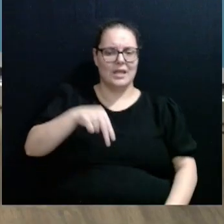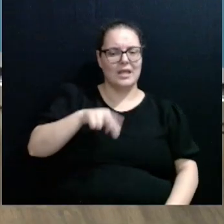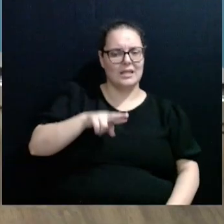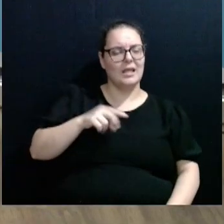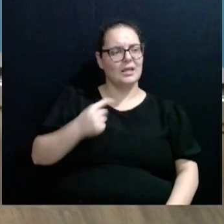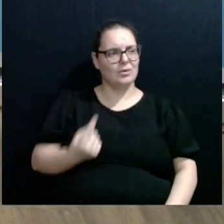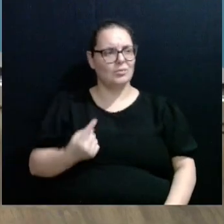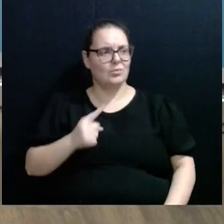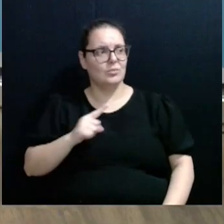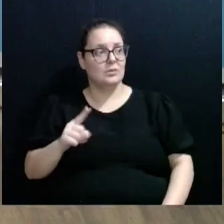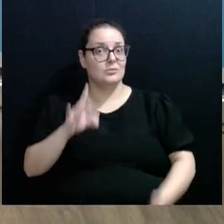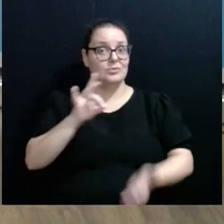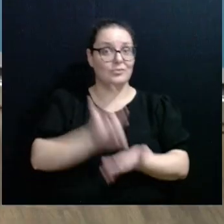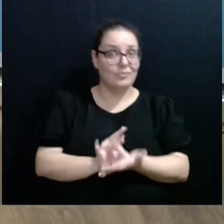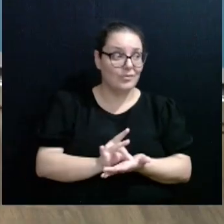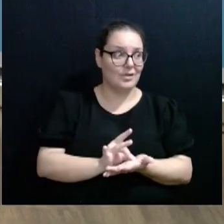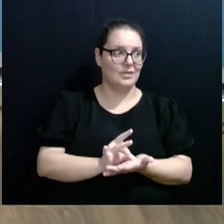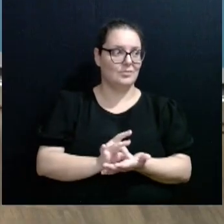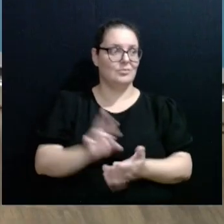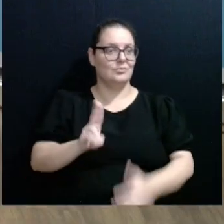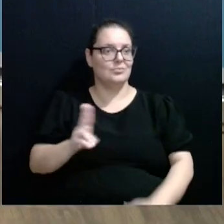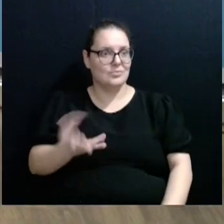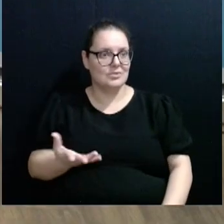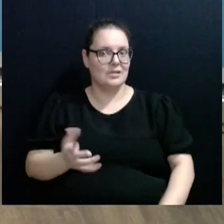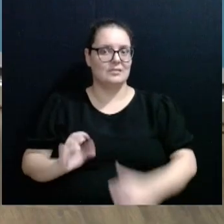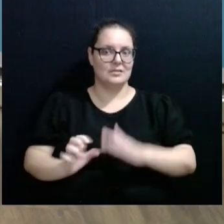fato já aplicado nas empresas?